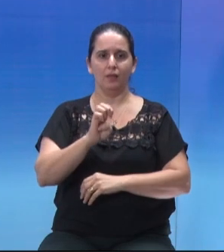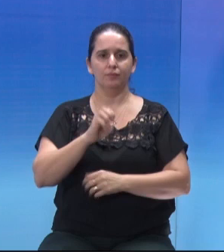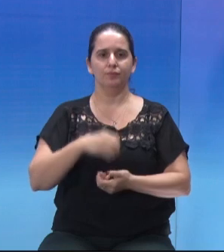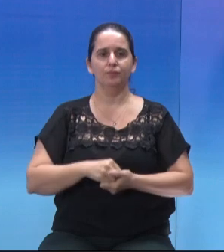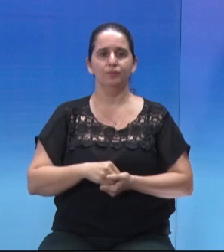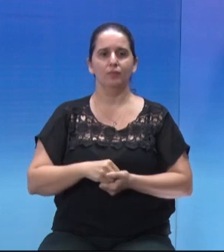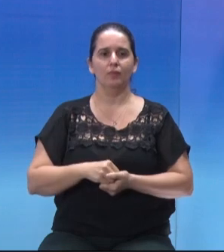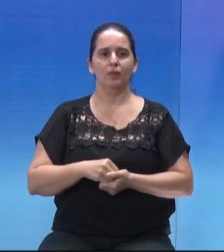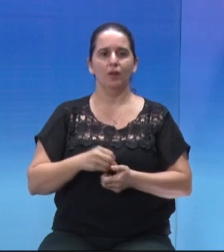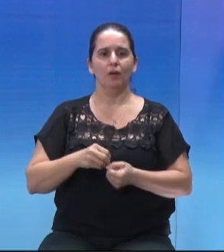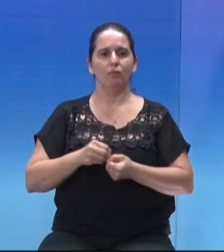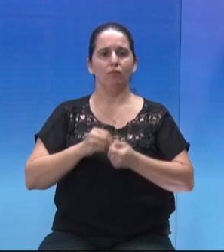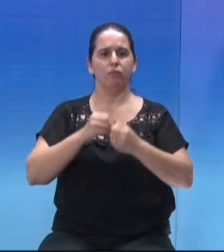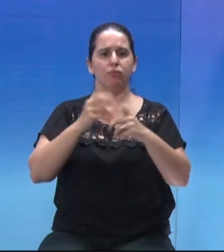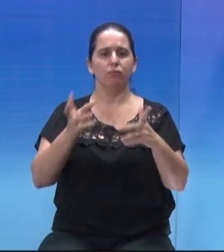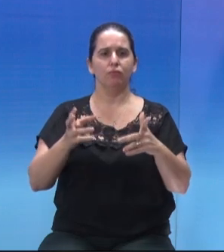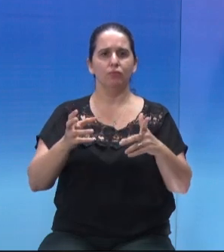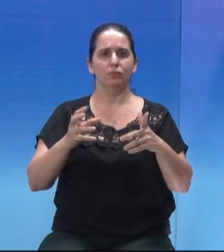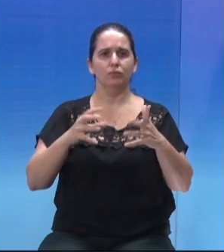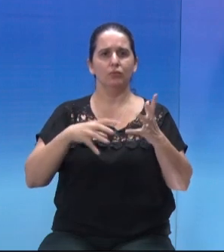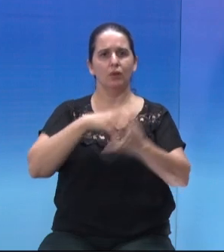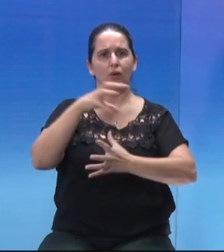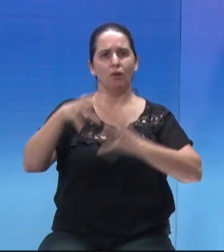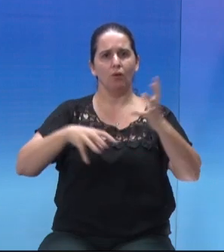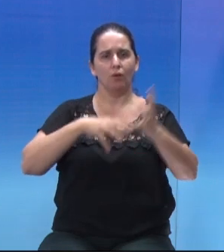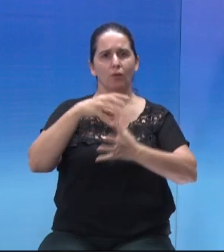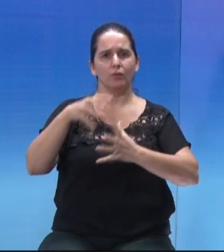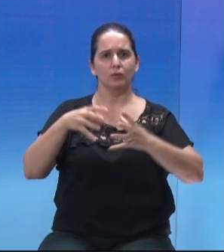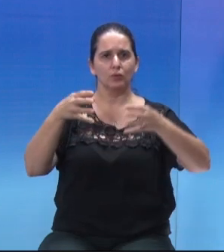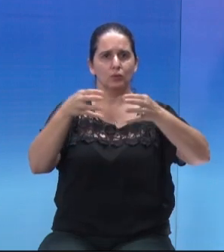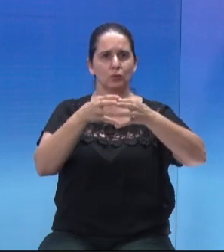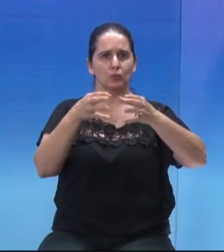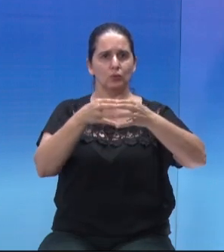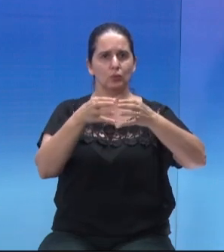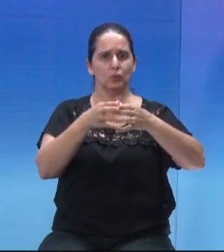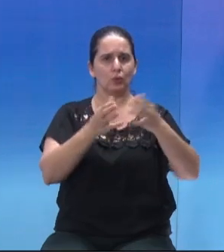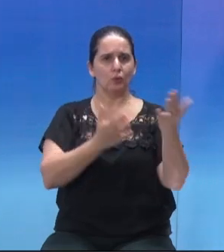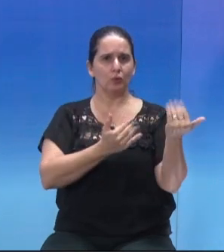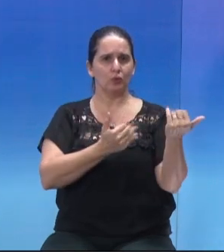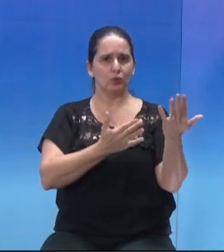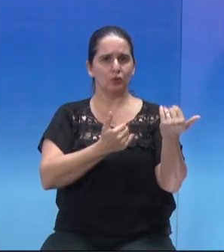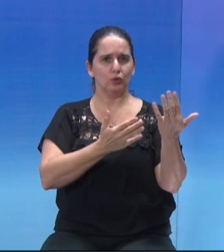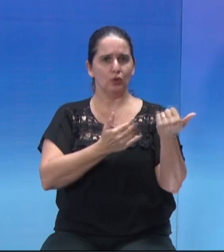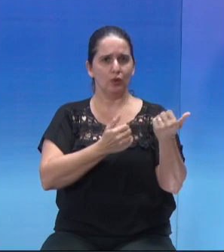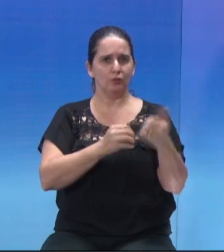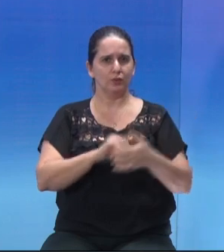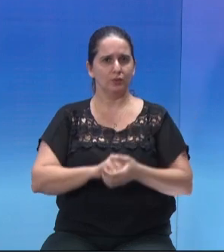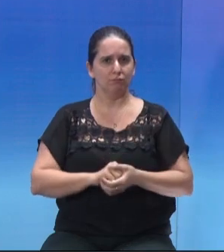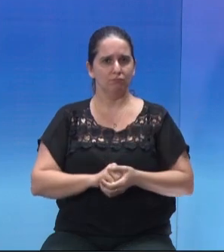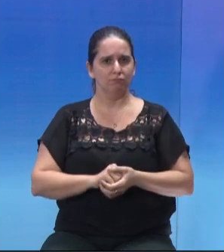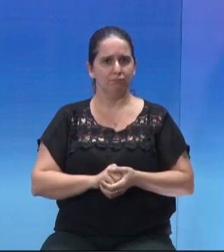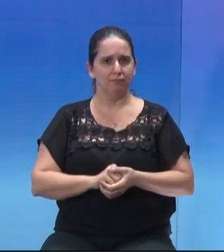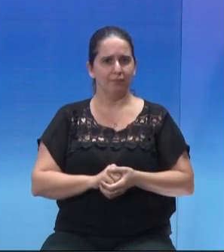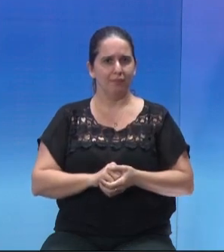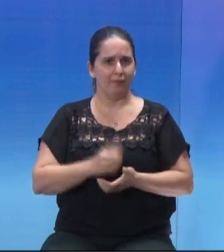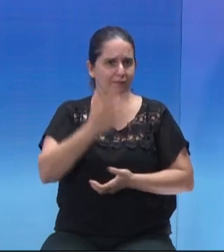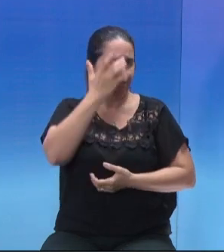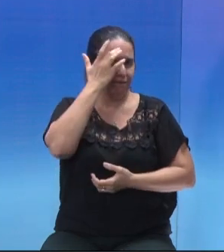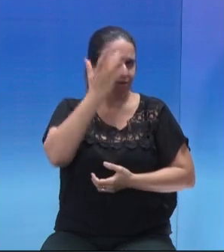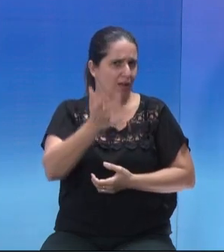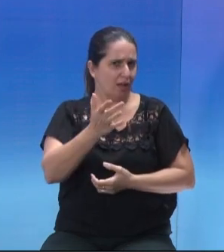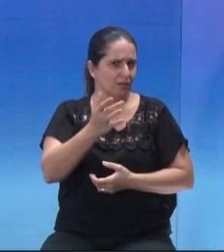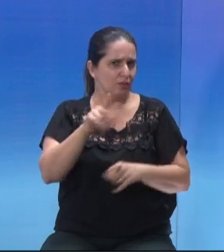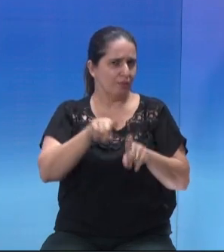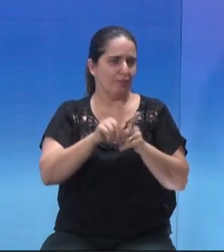Eclosão da rebeldia do comportamento juvenil. Olha só como é que essa questão pode parecer fácil, mas ela é complexa. Porque